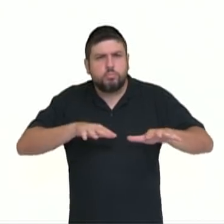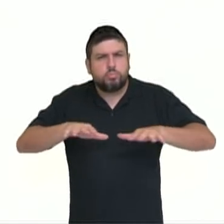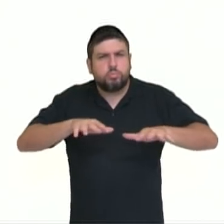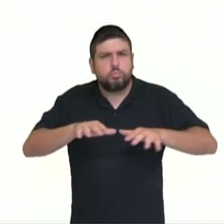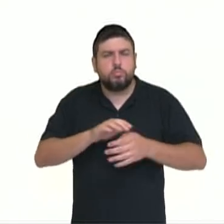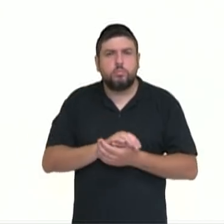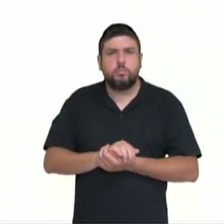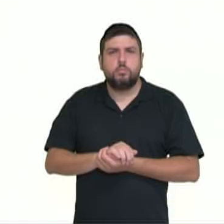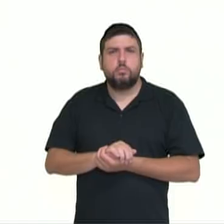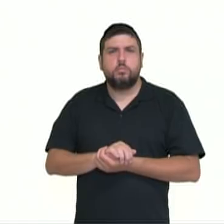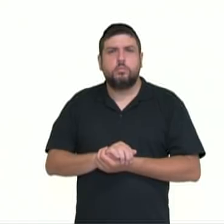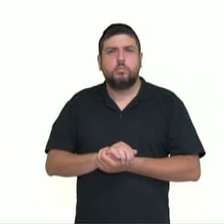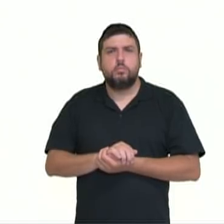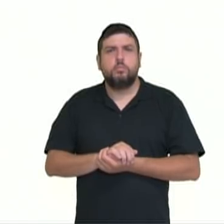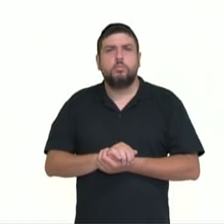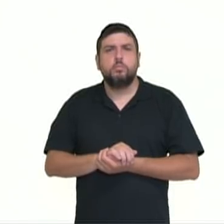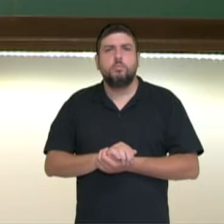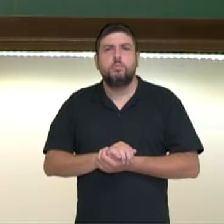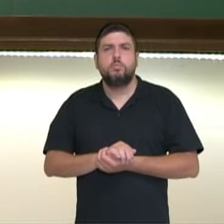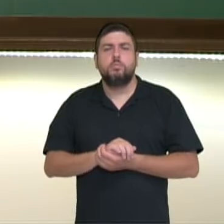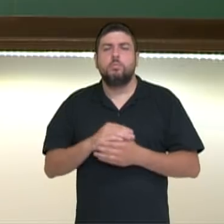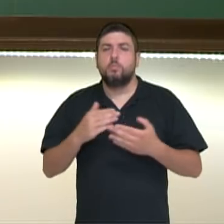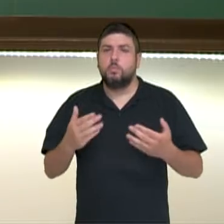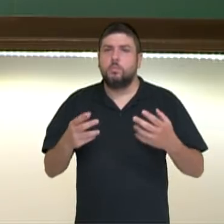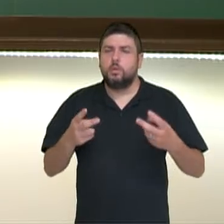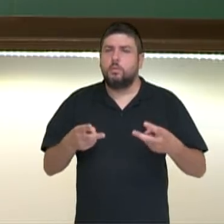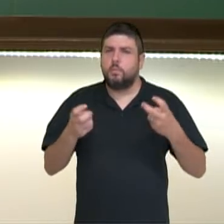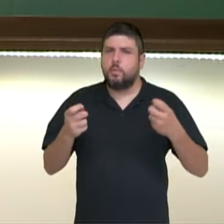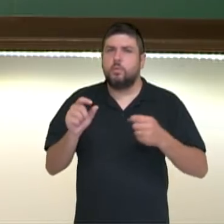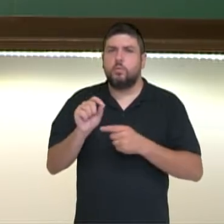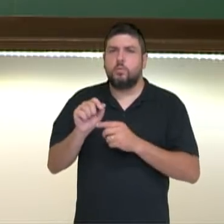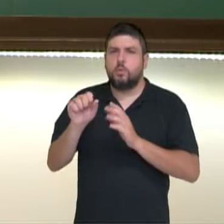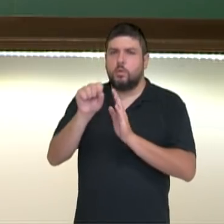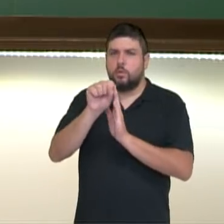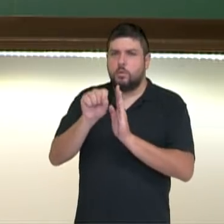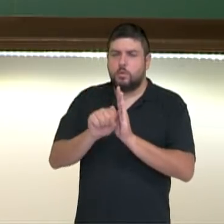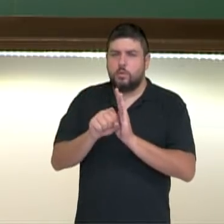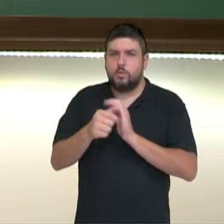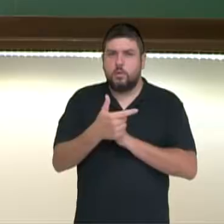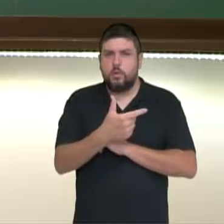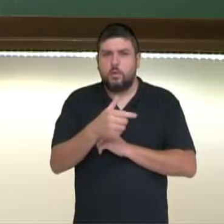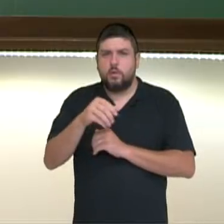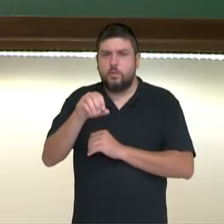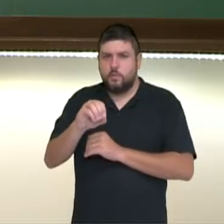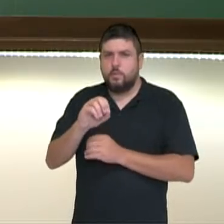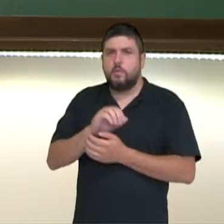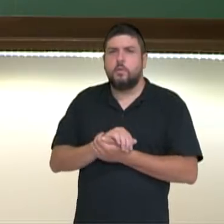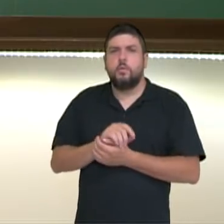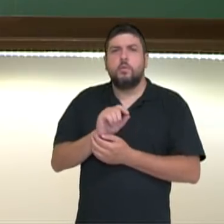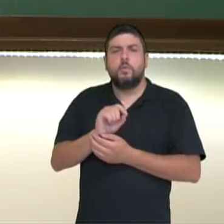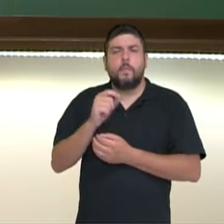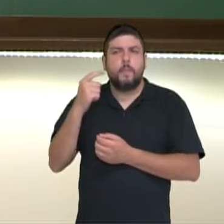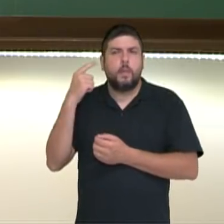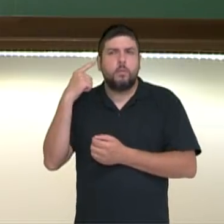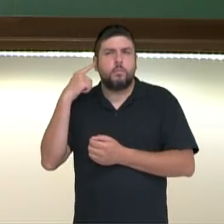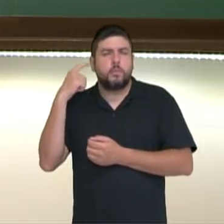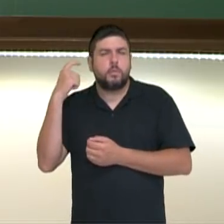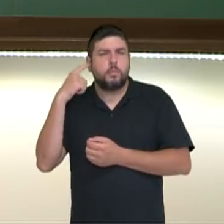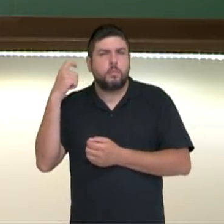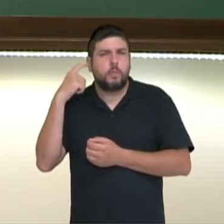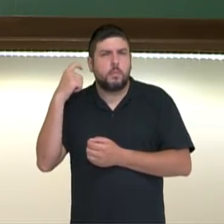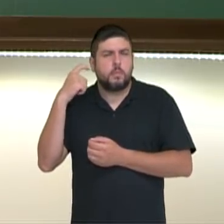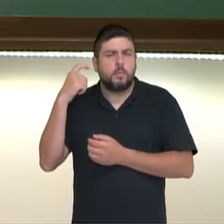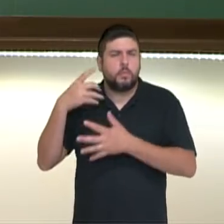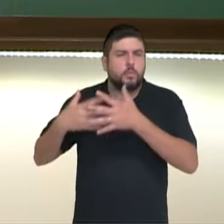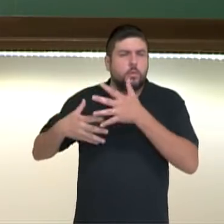Então, nós vemos, né, que no século XX, o ruído, ele passou a